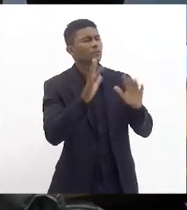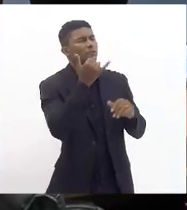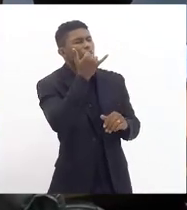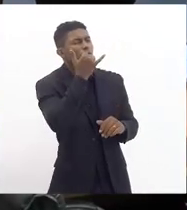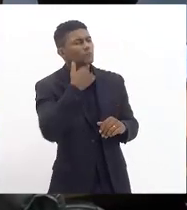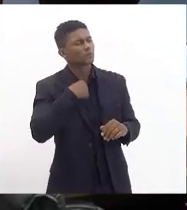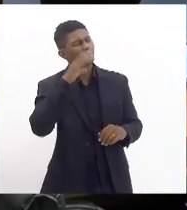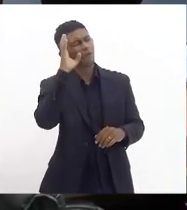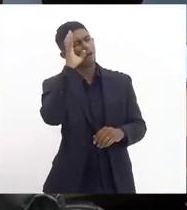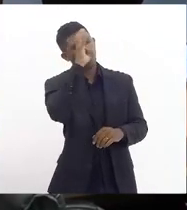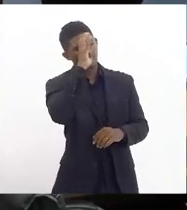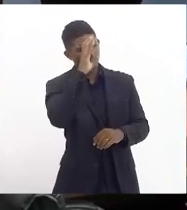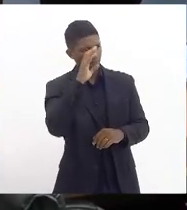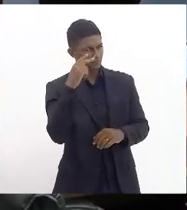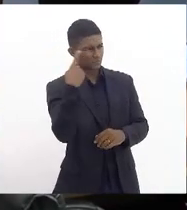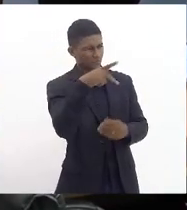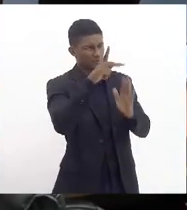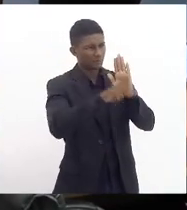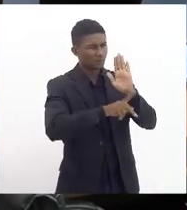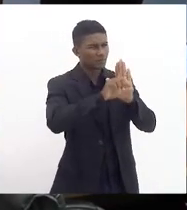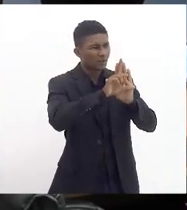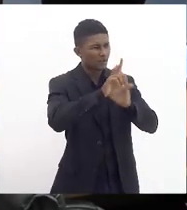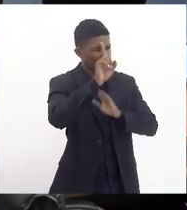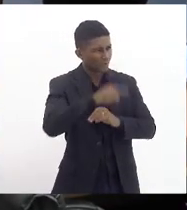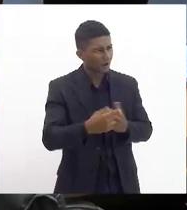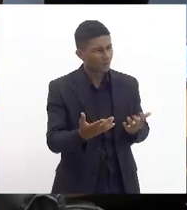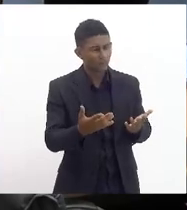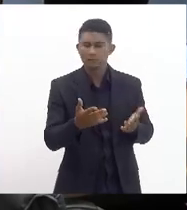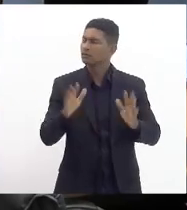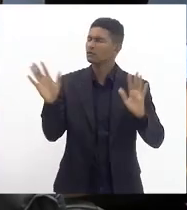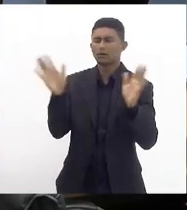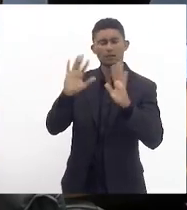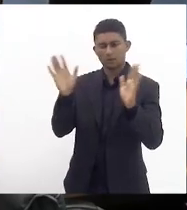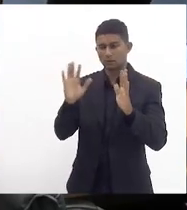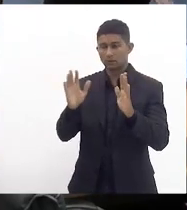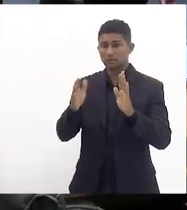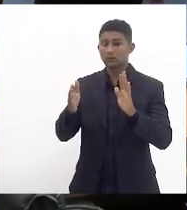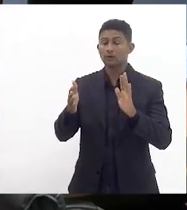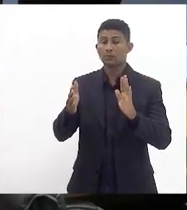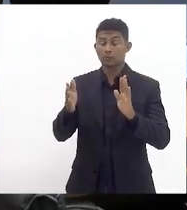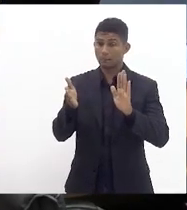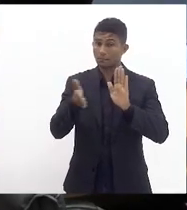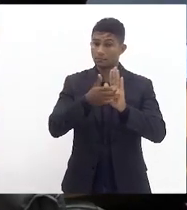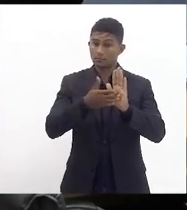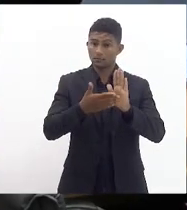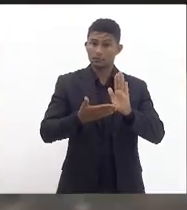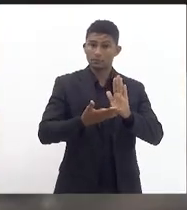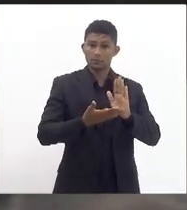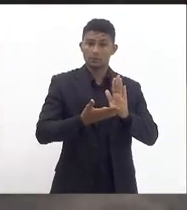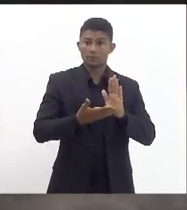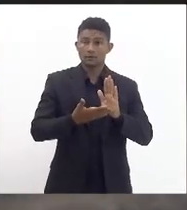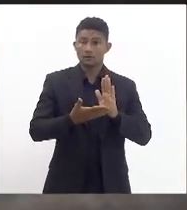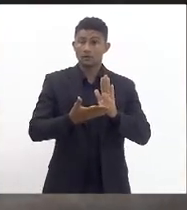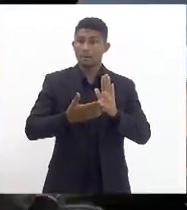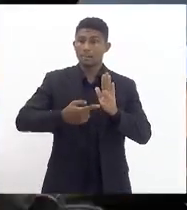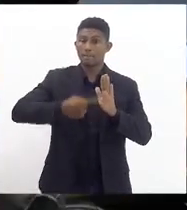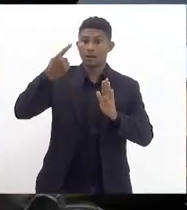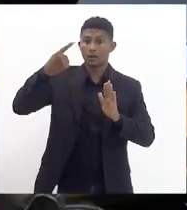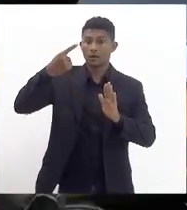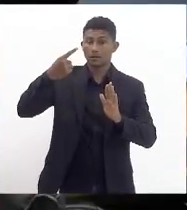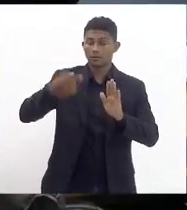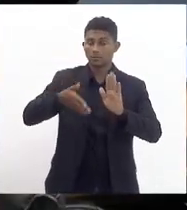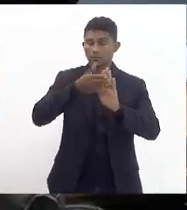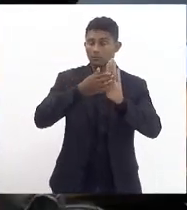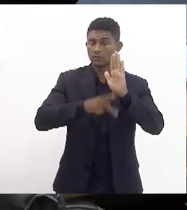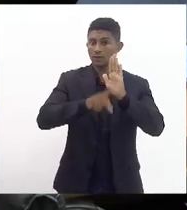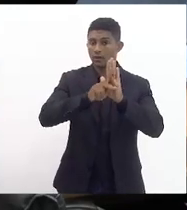está votando o seu projeto da indústria aqui. Não, é o primeiro projeto da pauta. Ah, tirou? 1923. Ah, tá. É o primeiro projeto. Não, tudo